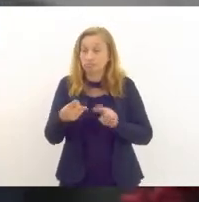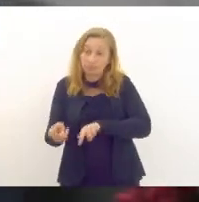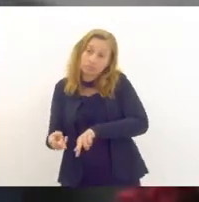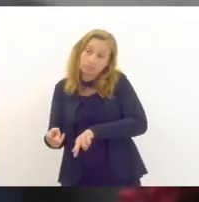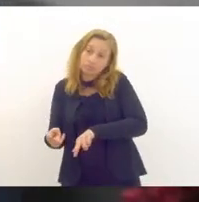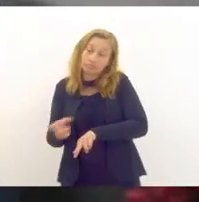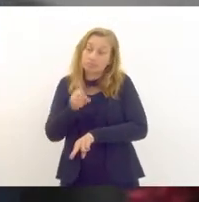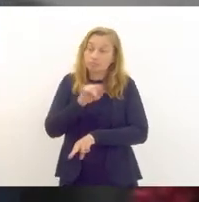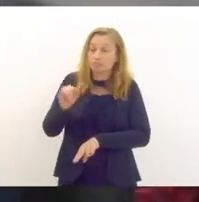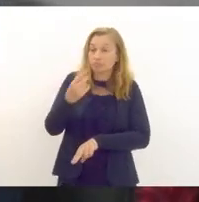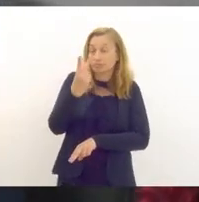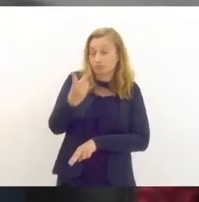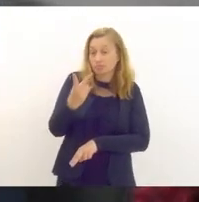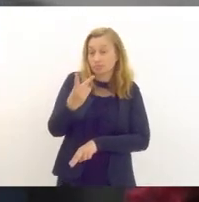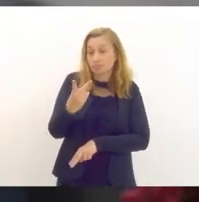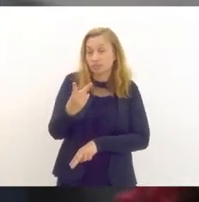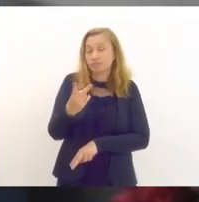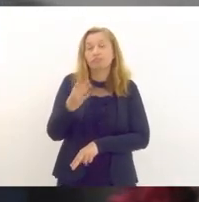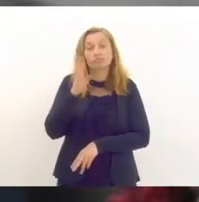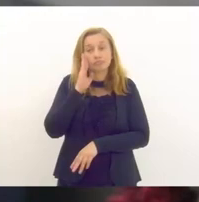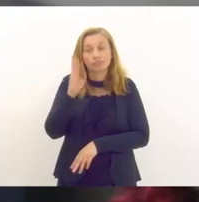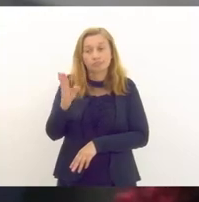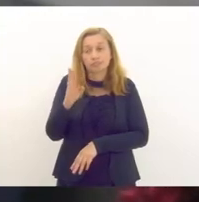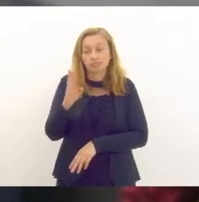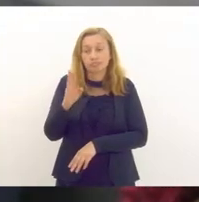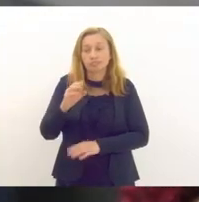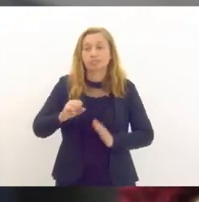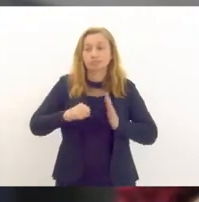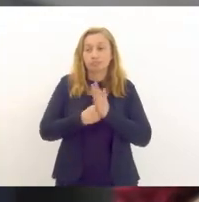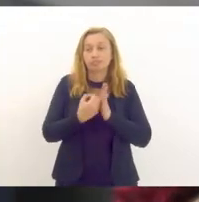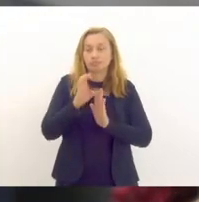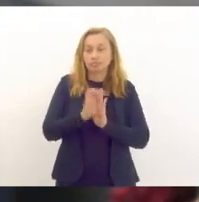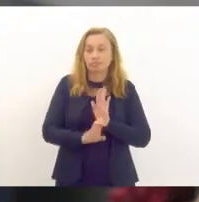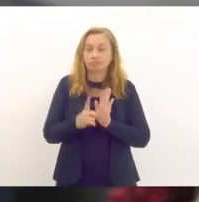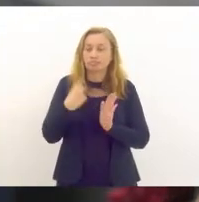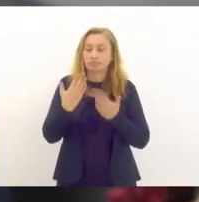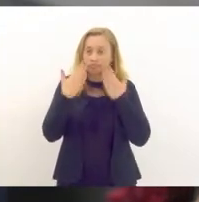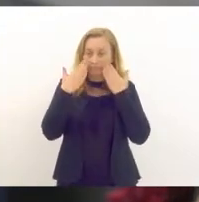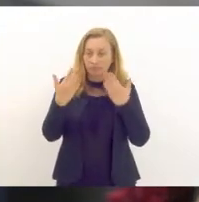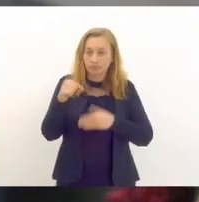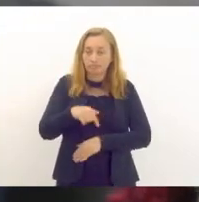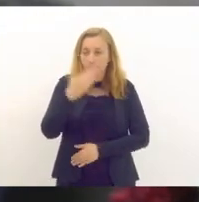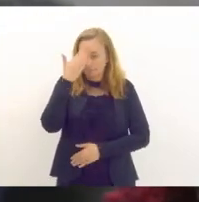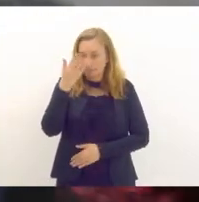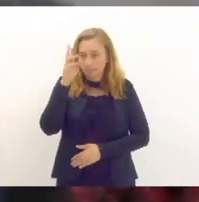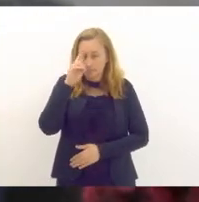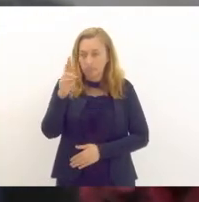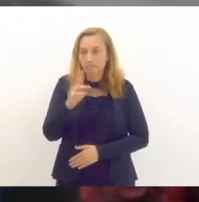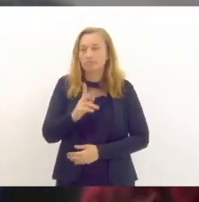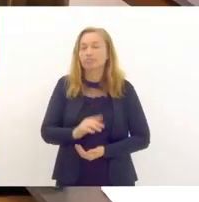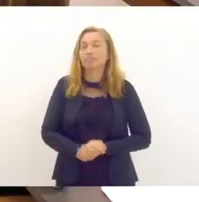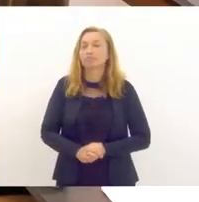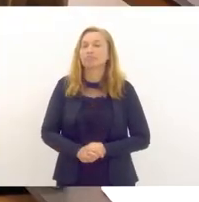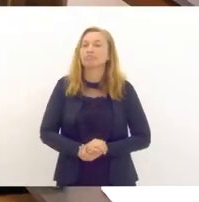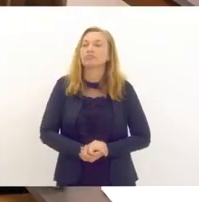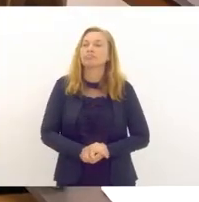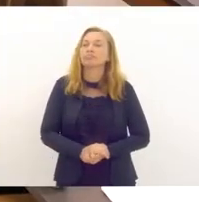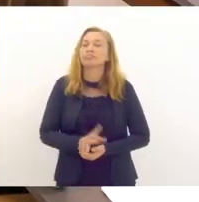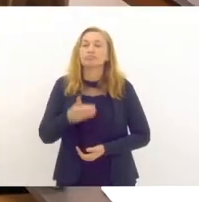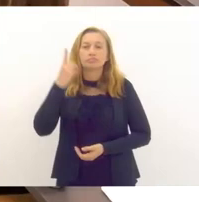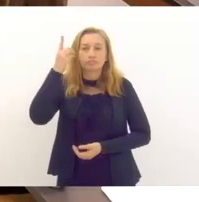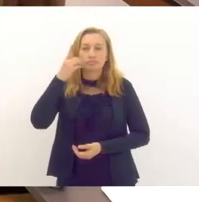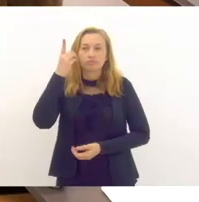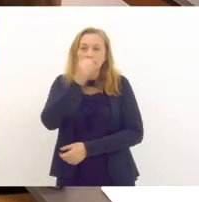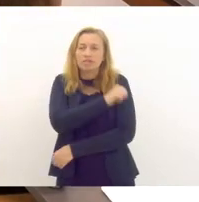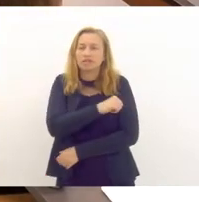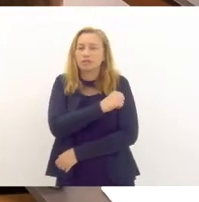que seja dado no dia dois vai ser fundamental E terá Impacto nas emendas que a gente apresentar aqui obrigado deputada enfermeira Rejane por favor